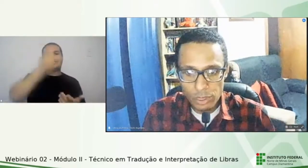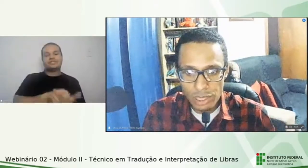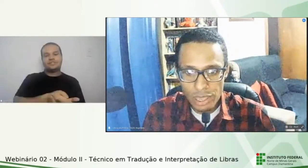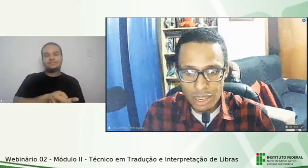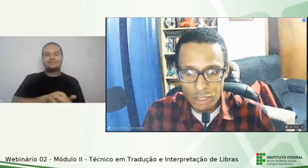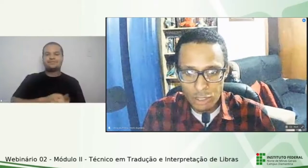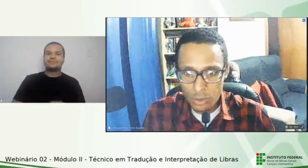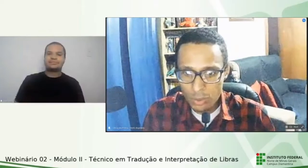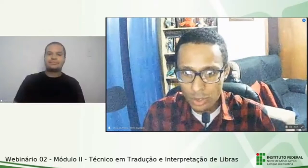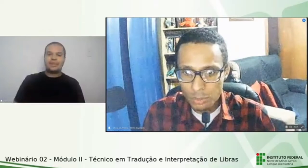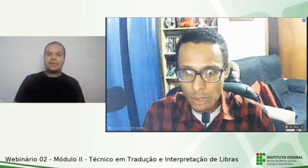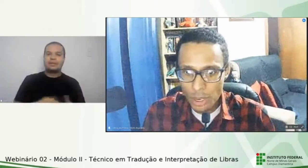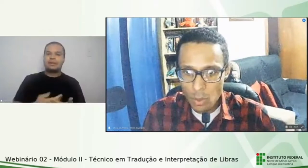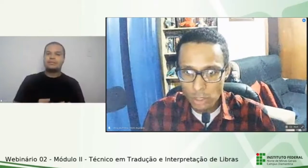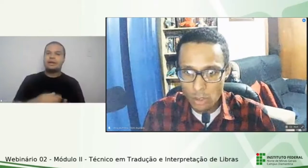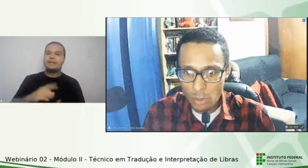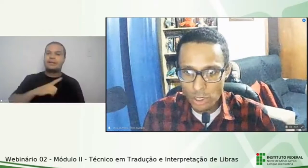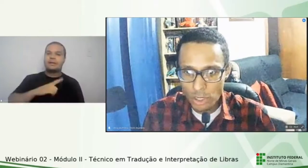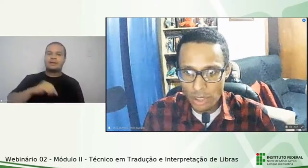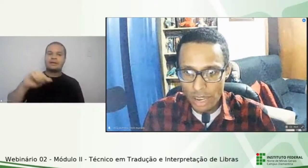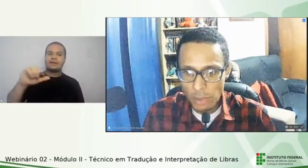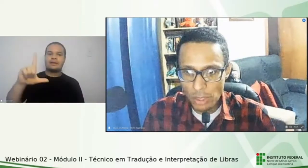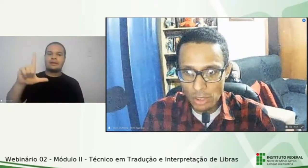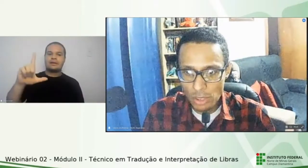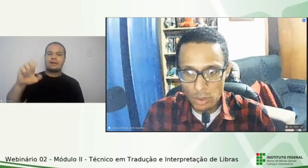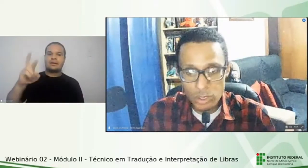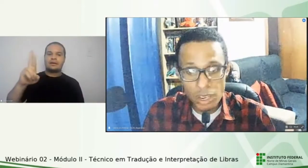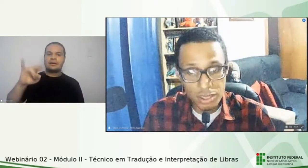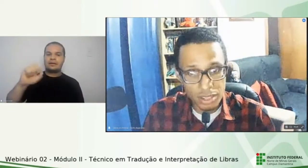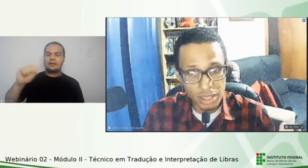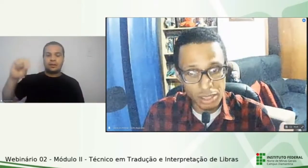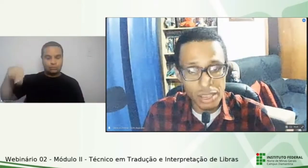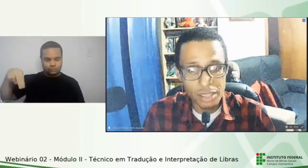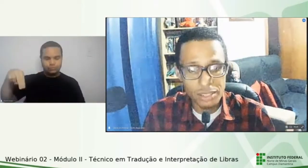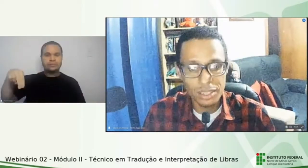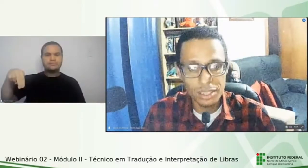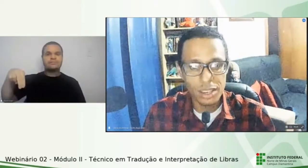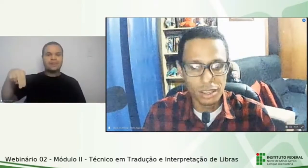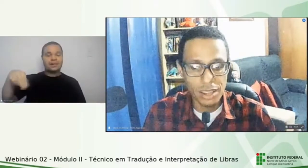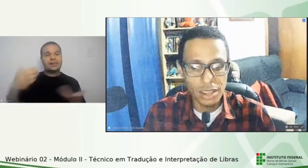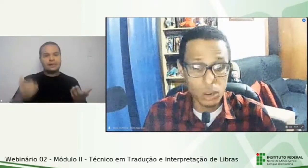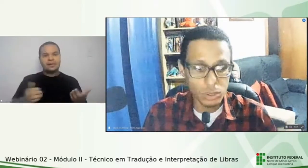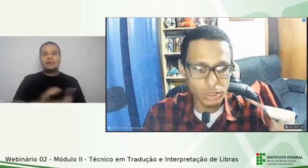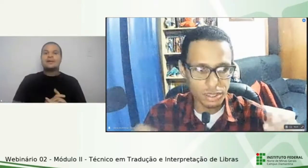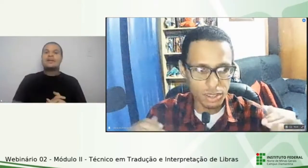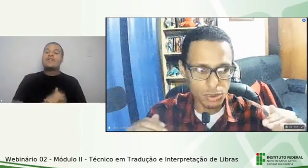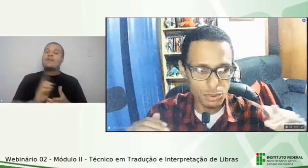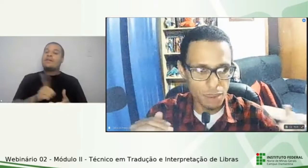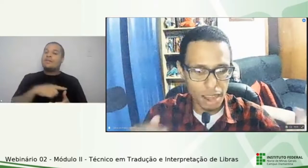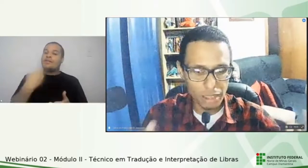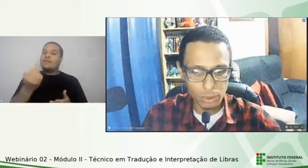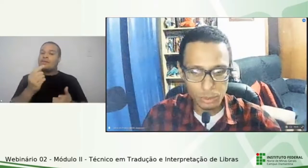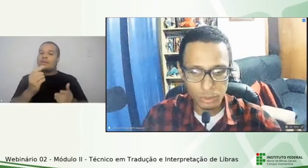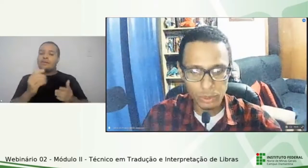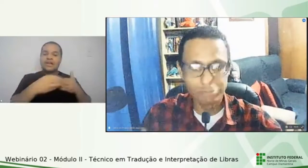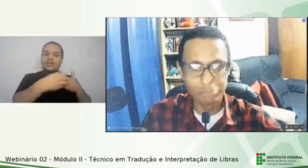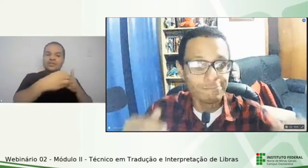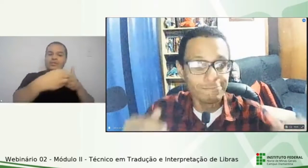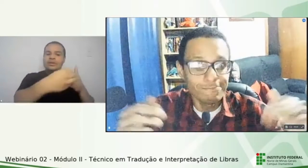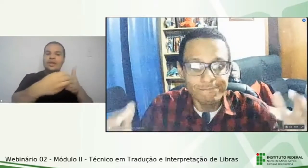ou Lerisson, por enquanto somos direcionados pela nossa consciência, exatamente. Né? Aconteceu um